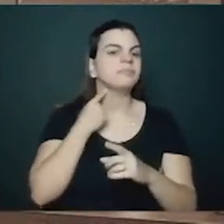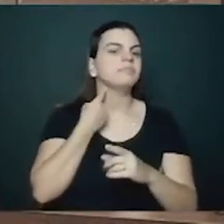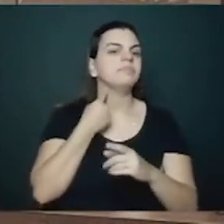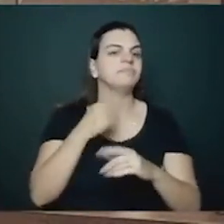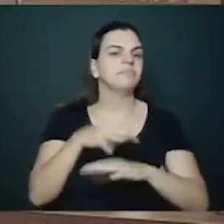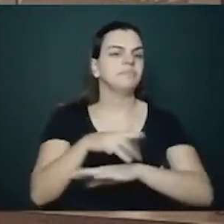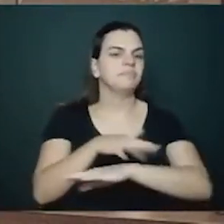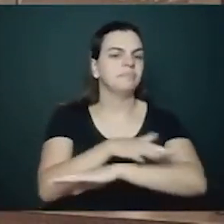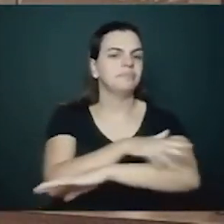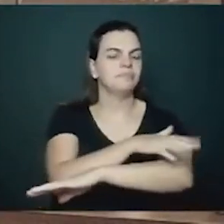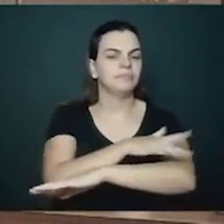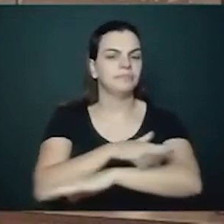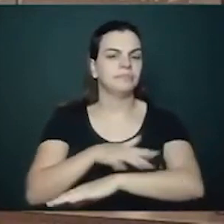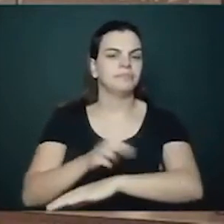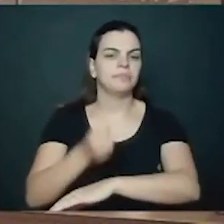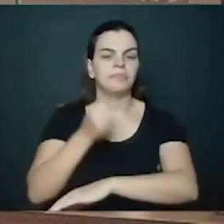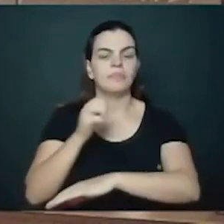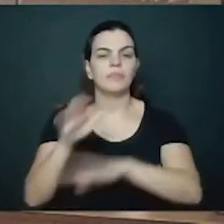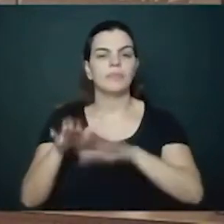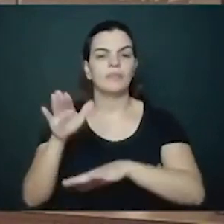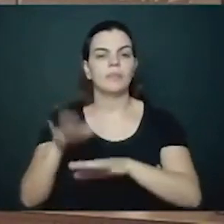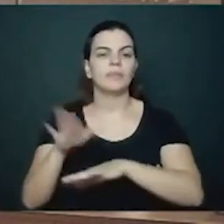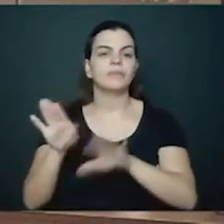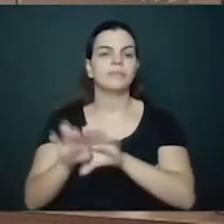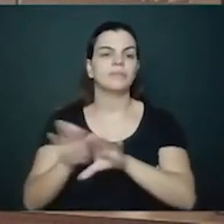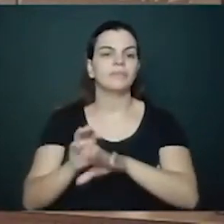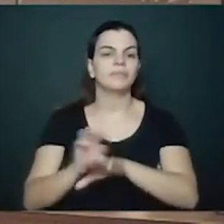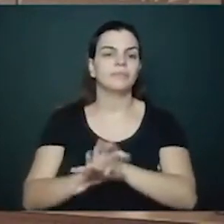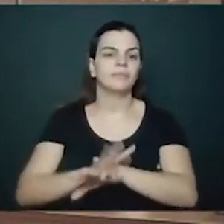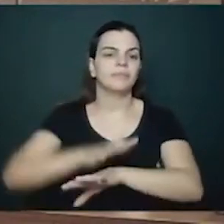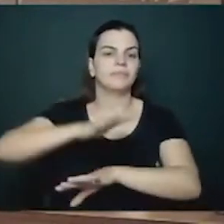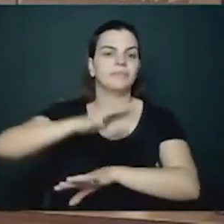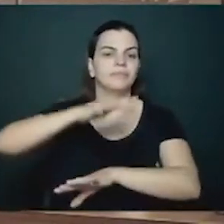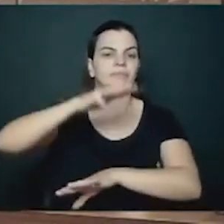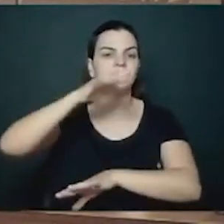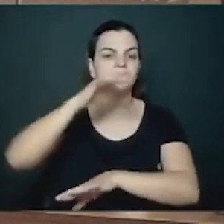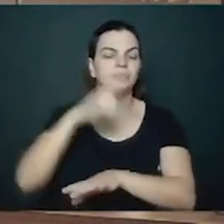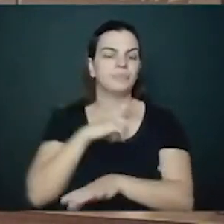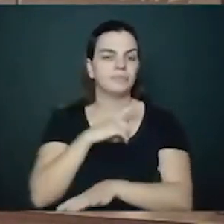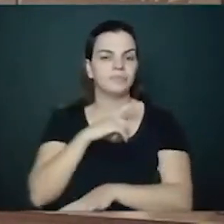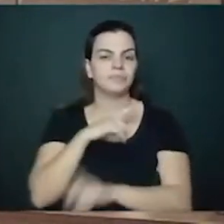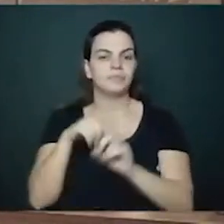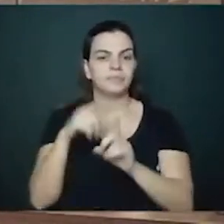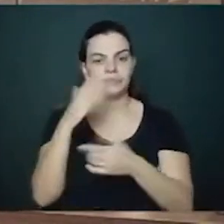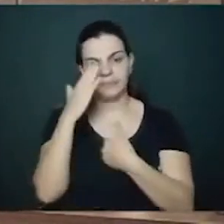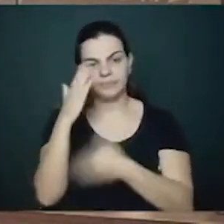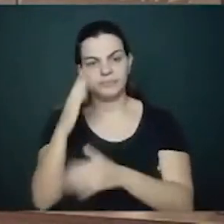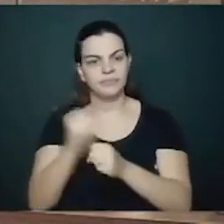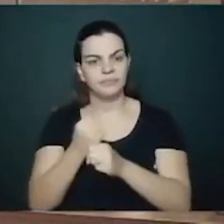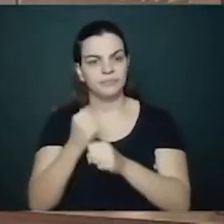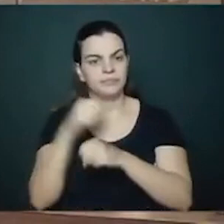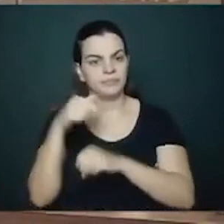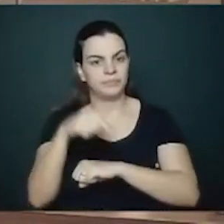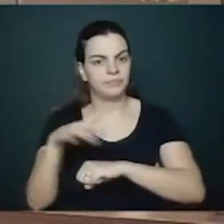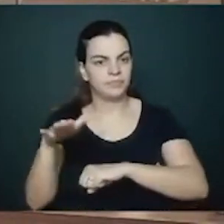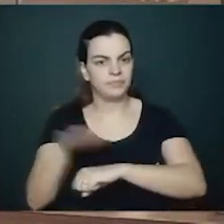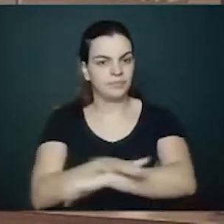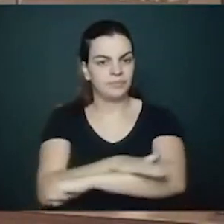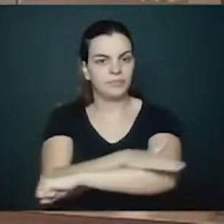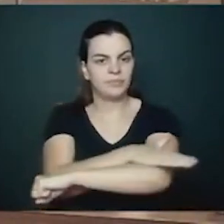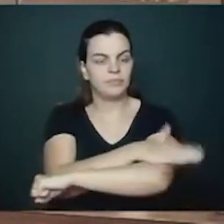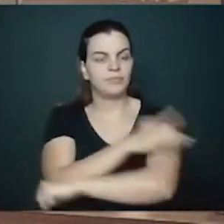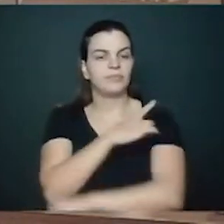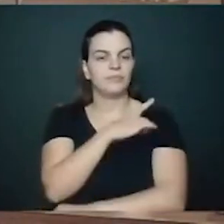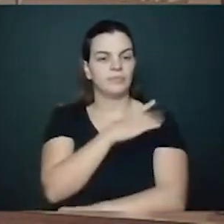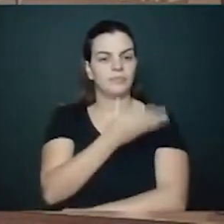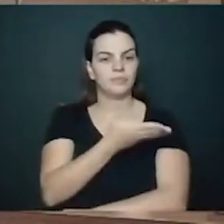agradece essa importante obra que foi realizada lá. E também, né, quero falar ainda sobre sexta-feira, sobre